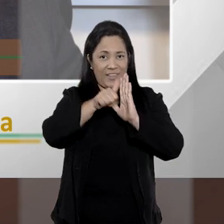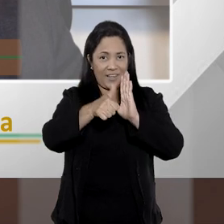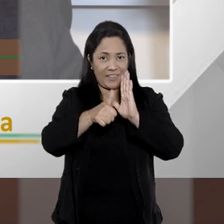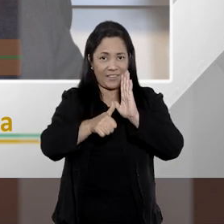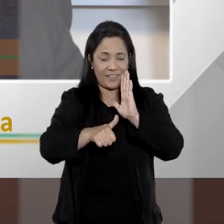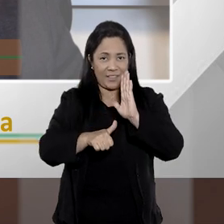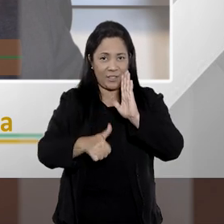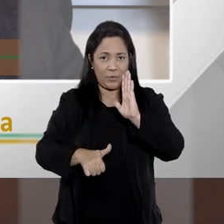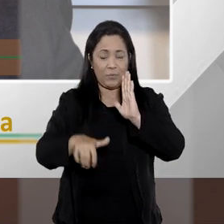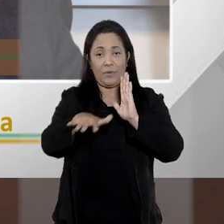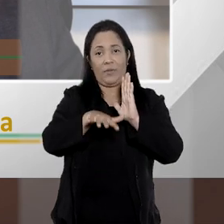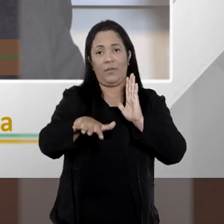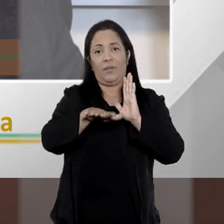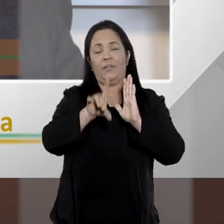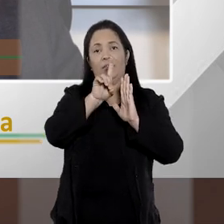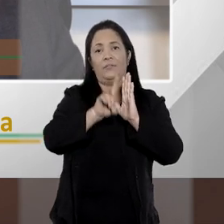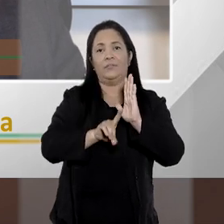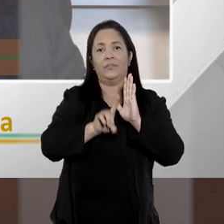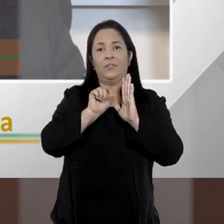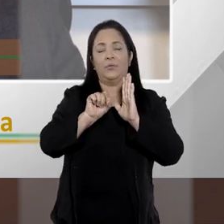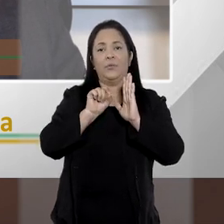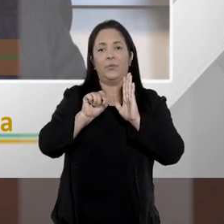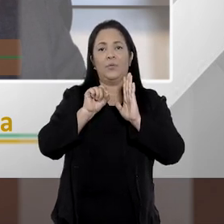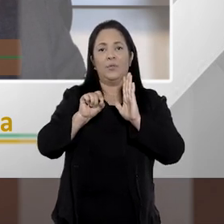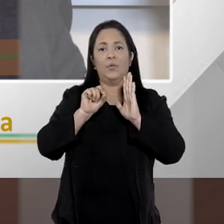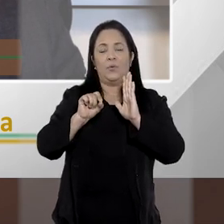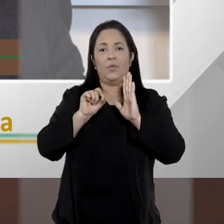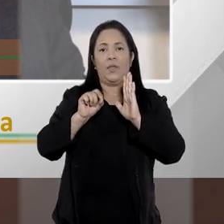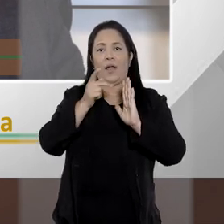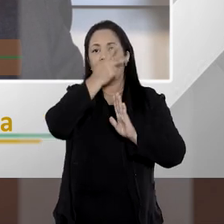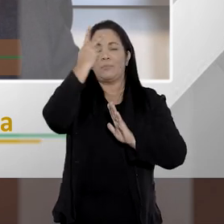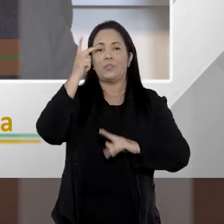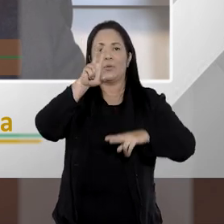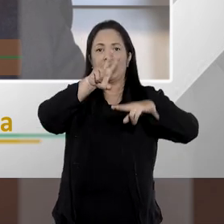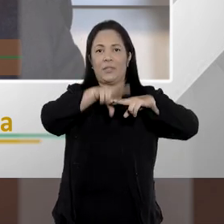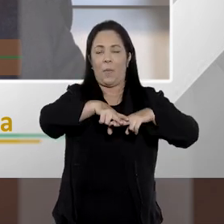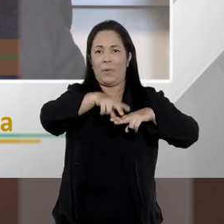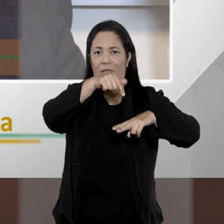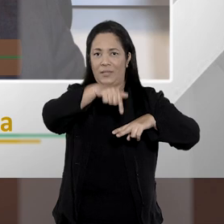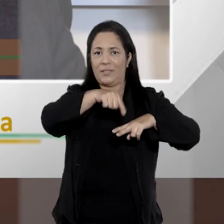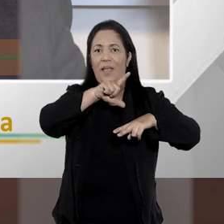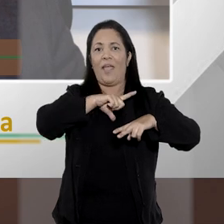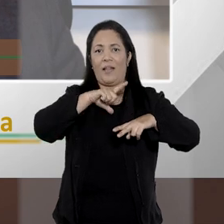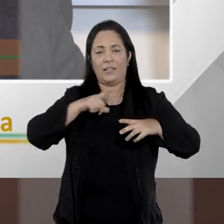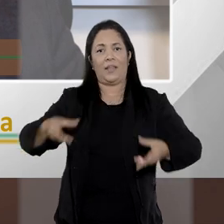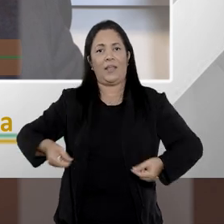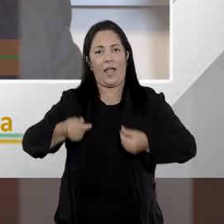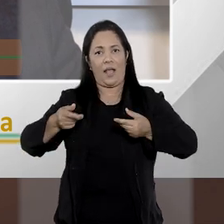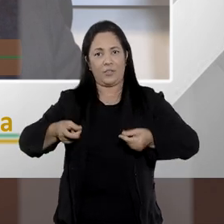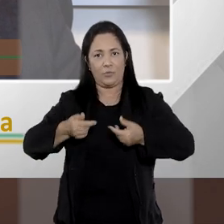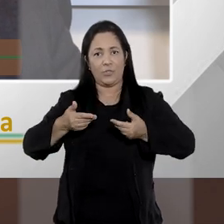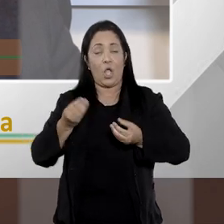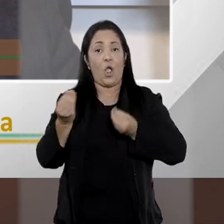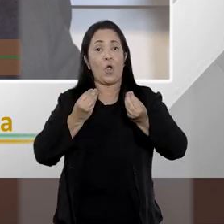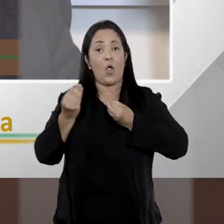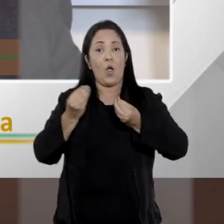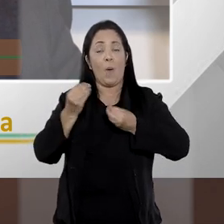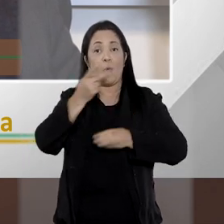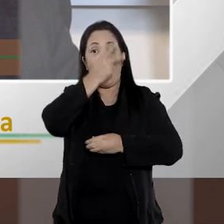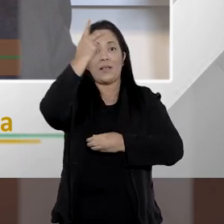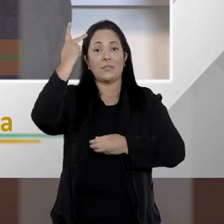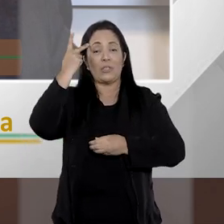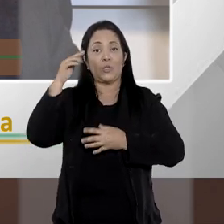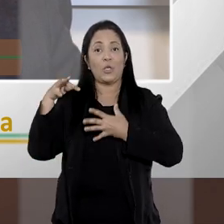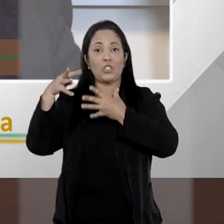direito, analisando a questão do gasto com a população carcerária. É bem verdade que a manutenção do sistema carcerário,